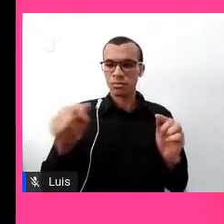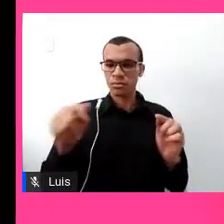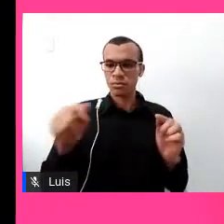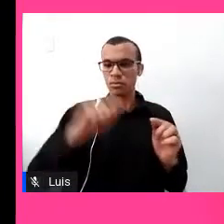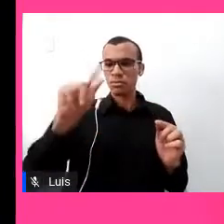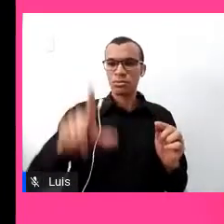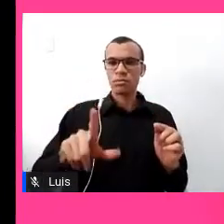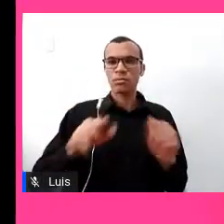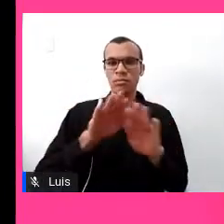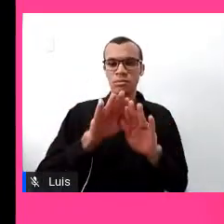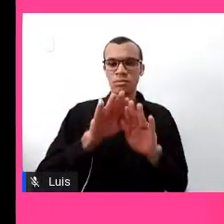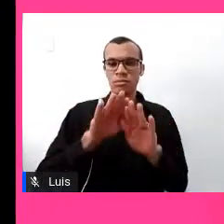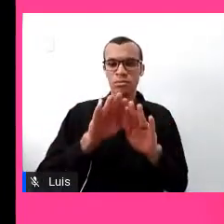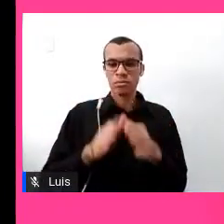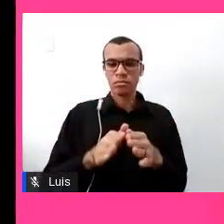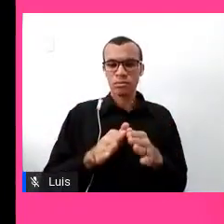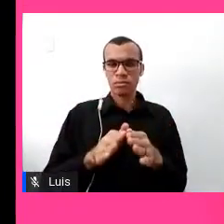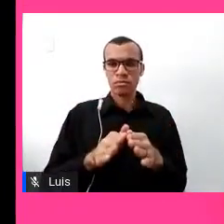baixo.